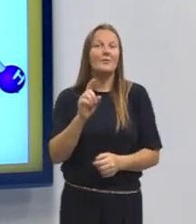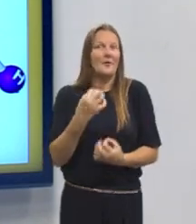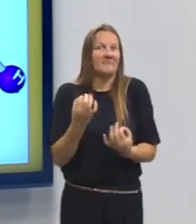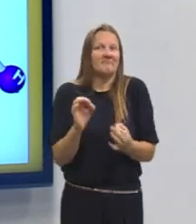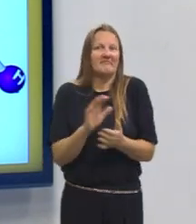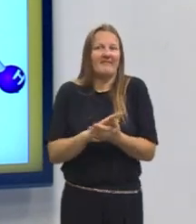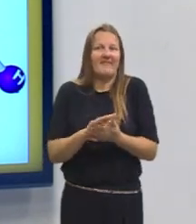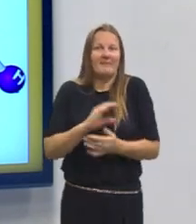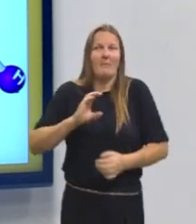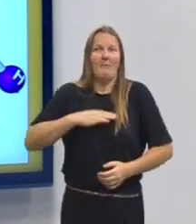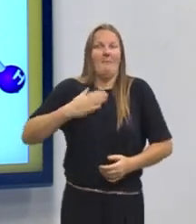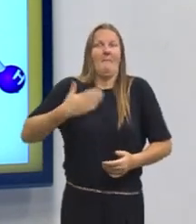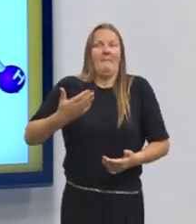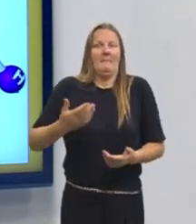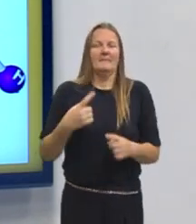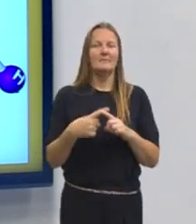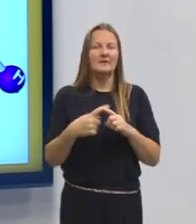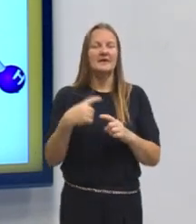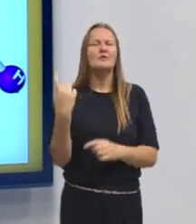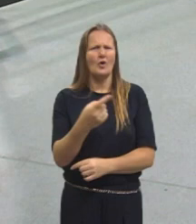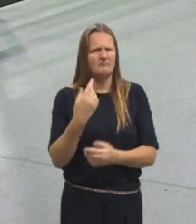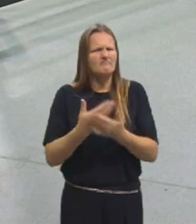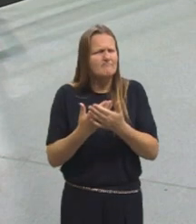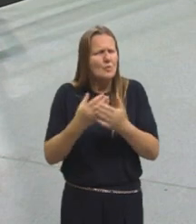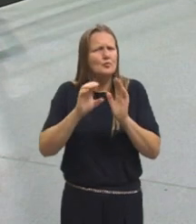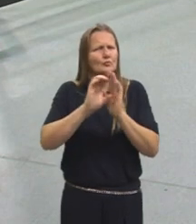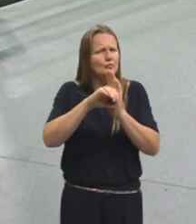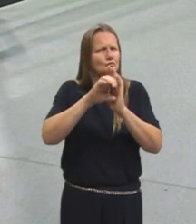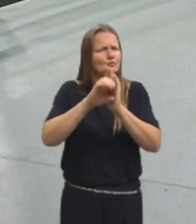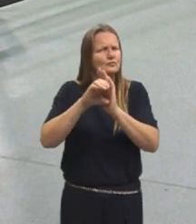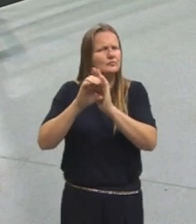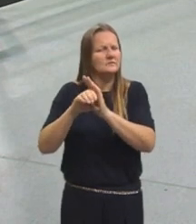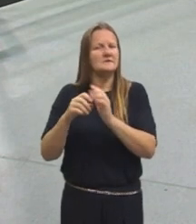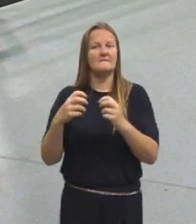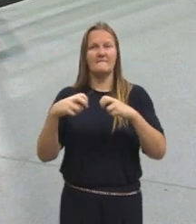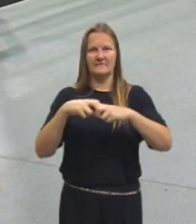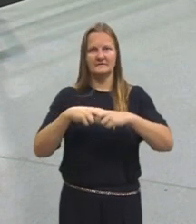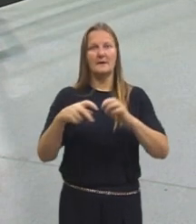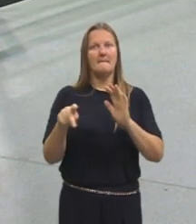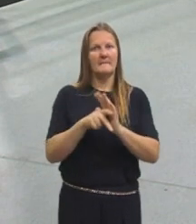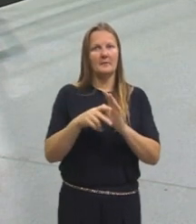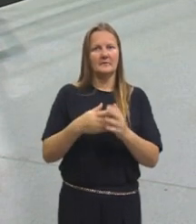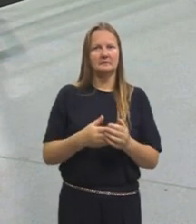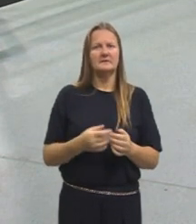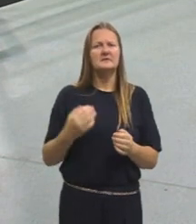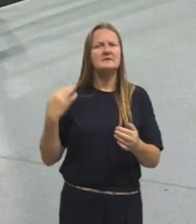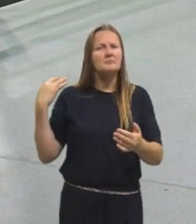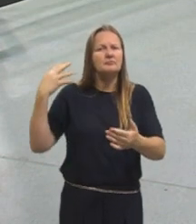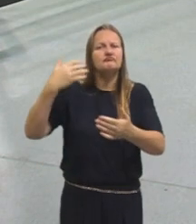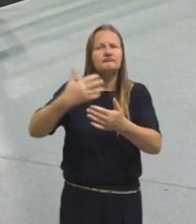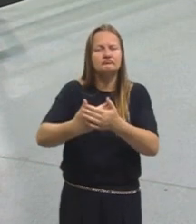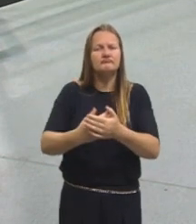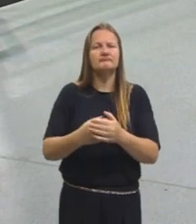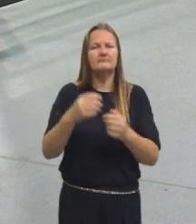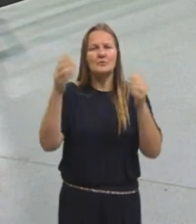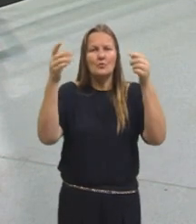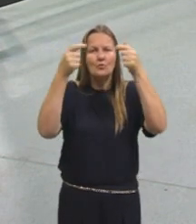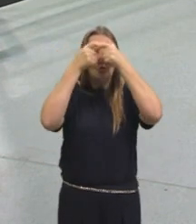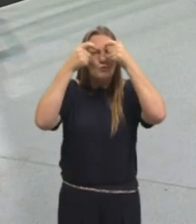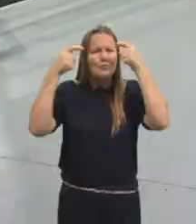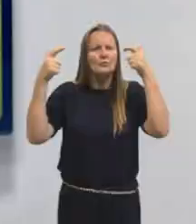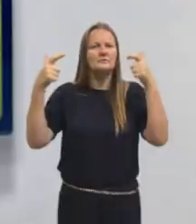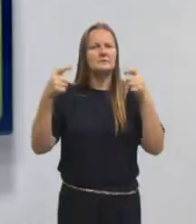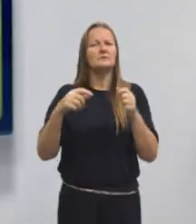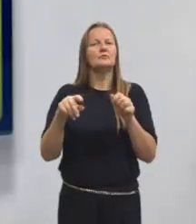questões conceituais e algo também que a gente trabalhou bastante nas nossas aulas de física né eu defendo bastante o conhecimento conceitual